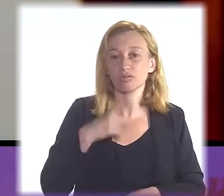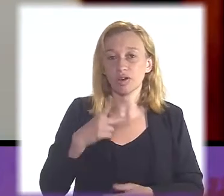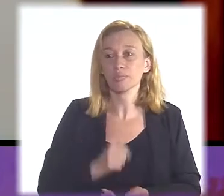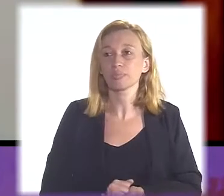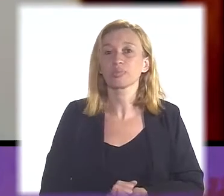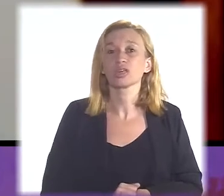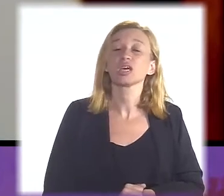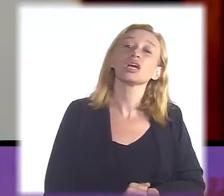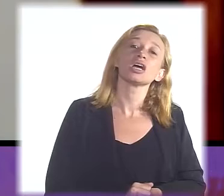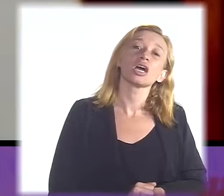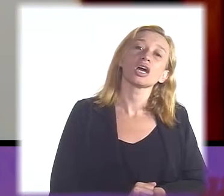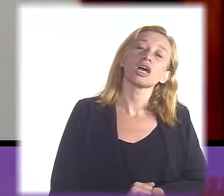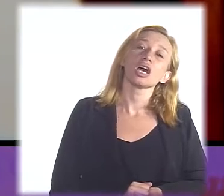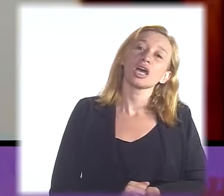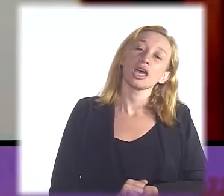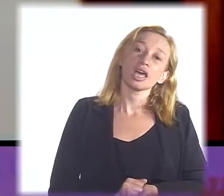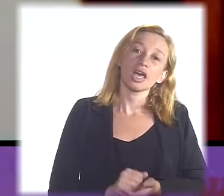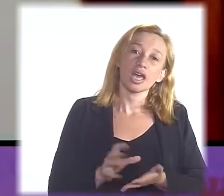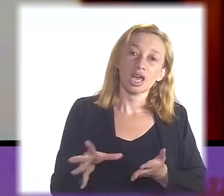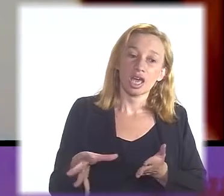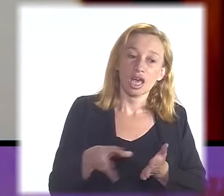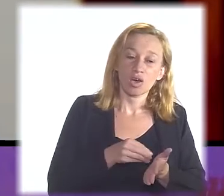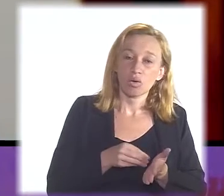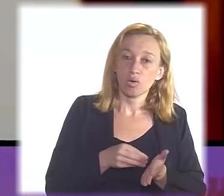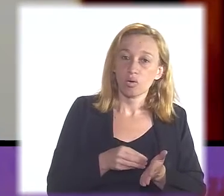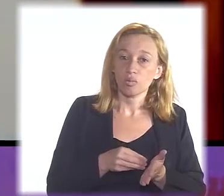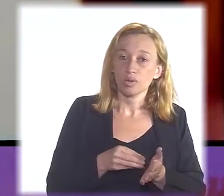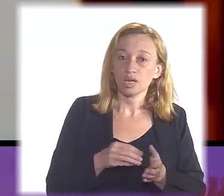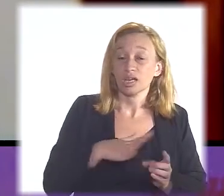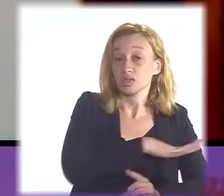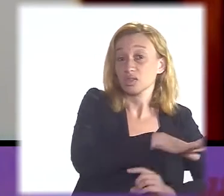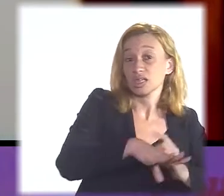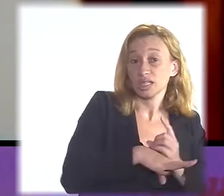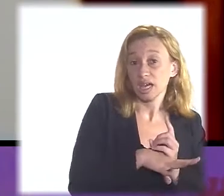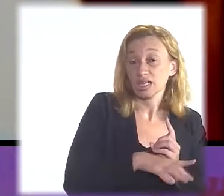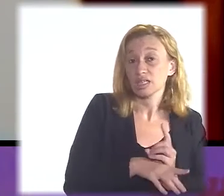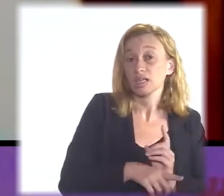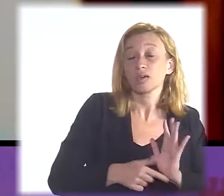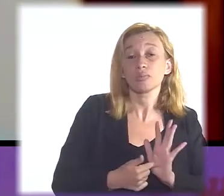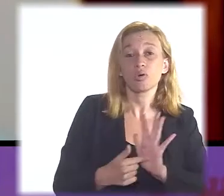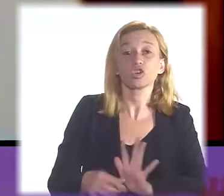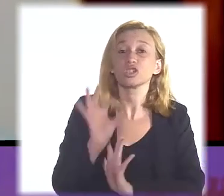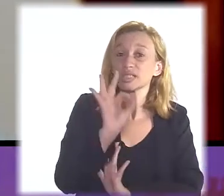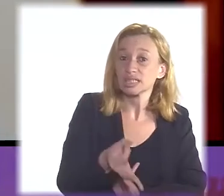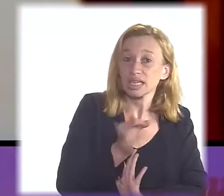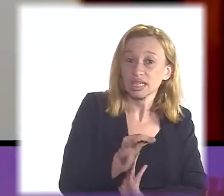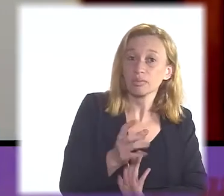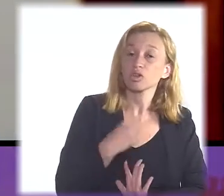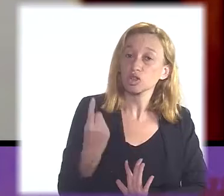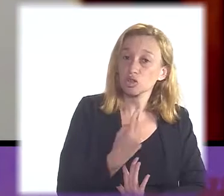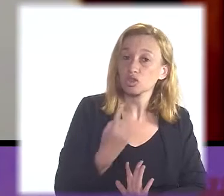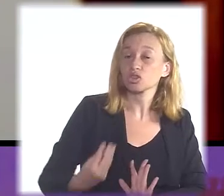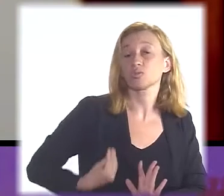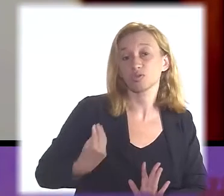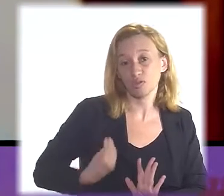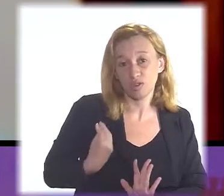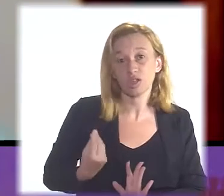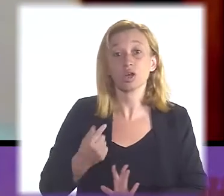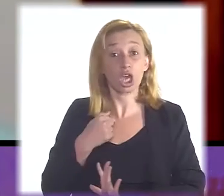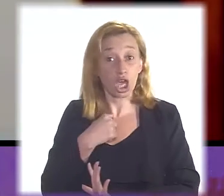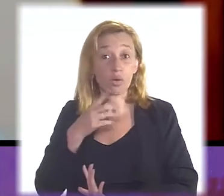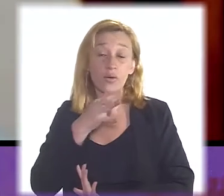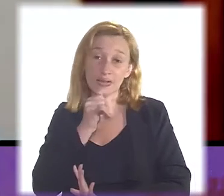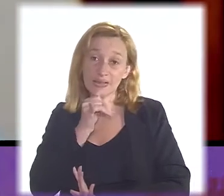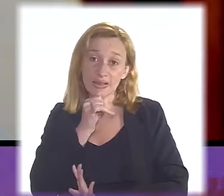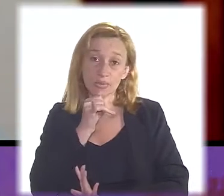parte. É um recorte da sociedade. E esse recorte, ele traça exatamente o que estamos enfrentando. Eu,